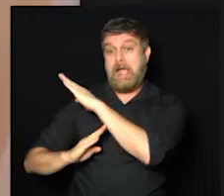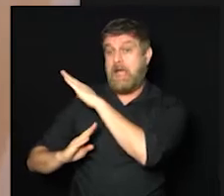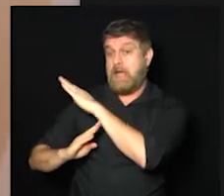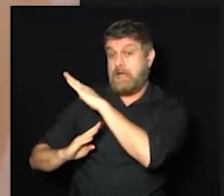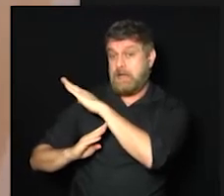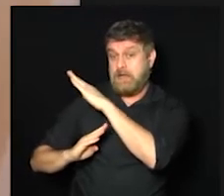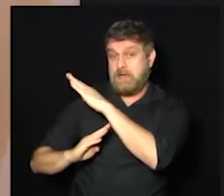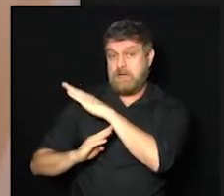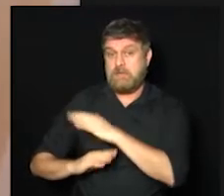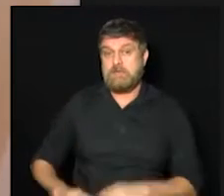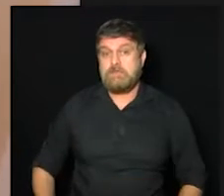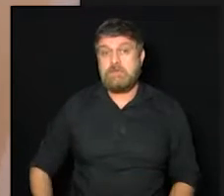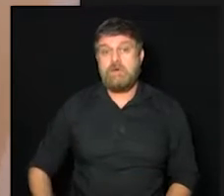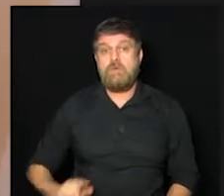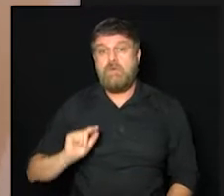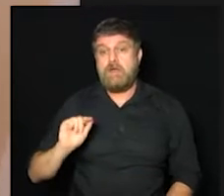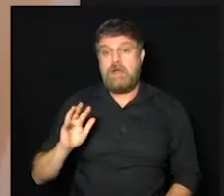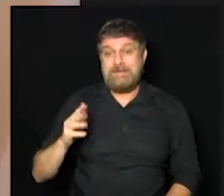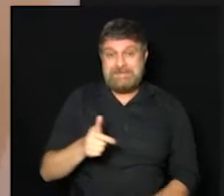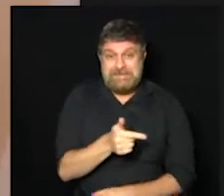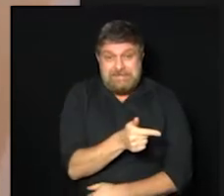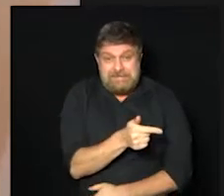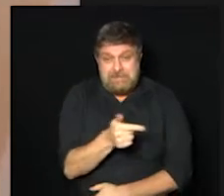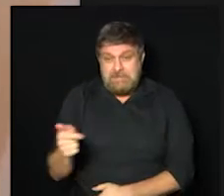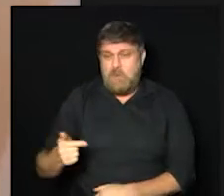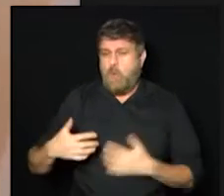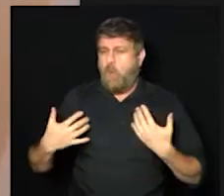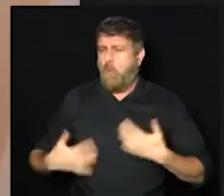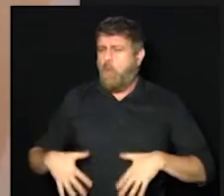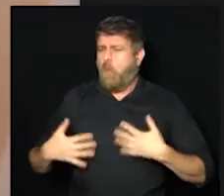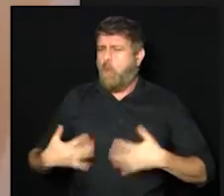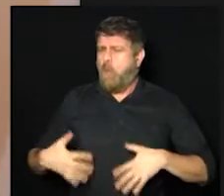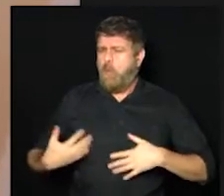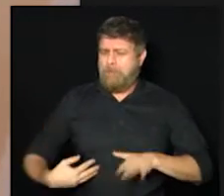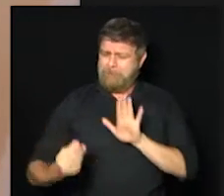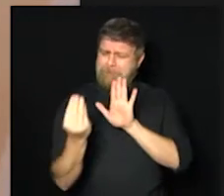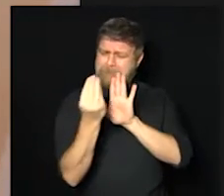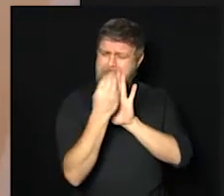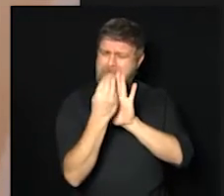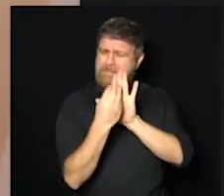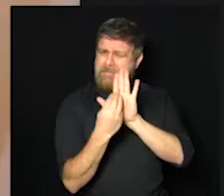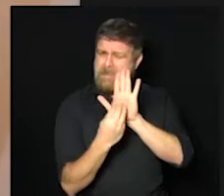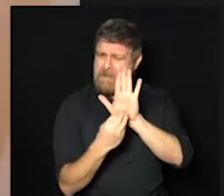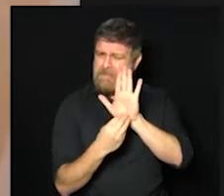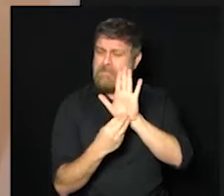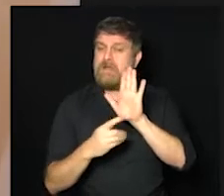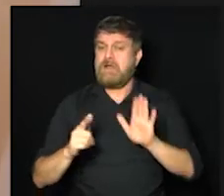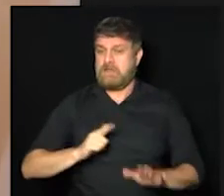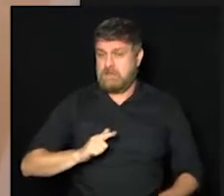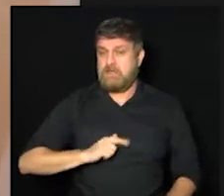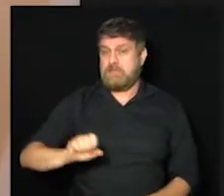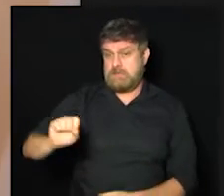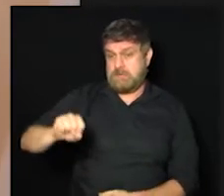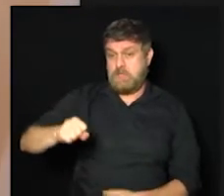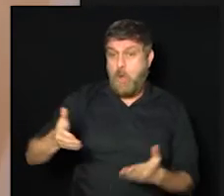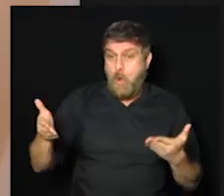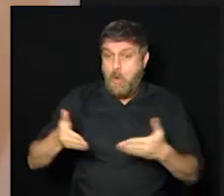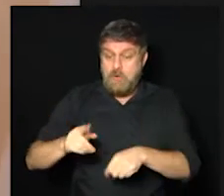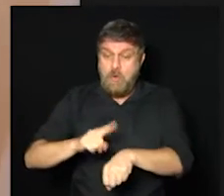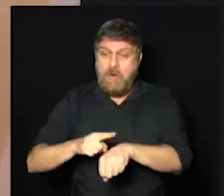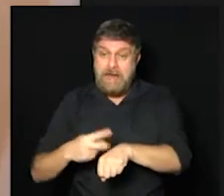Municipal, nós temos aí uma semana cheia, uma agenda cheia da Câmara, e já começa hoje, a partir